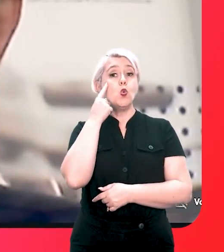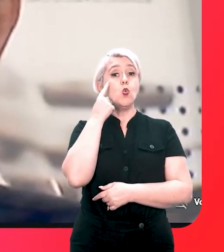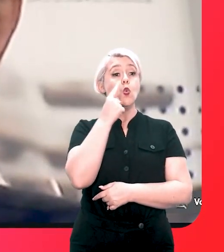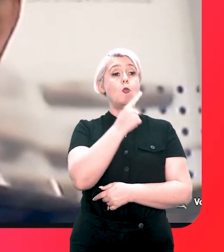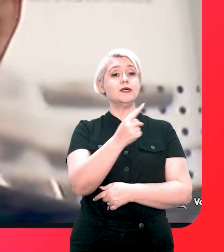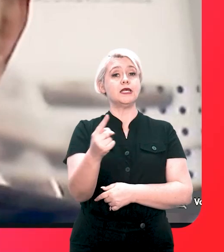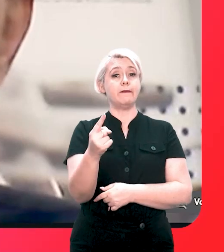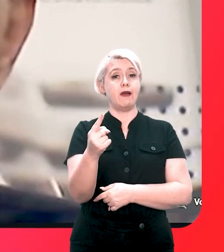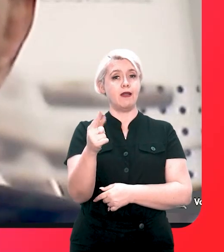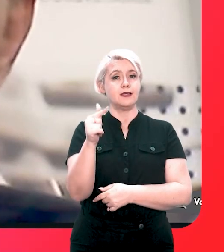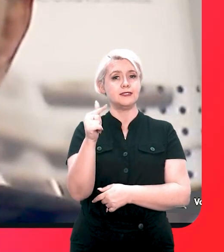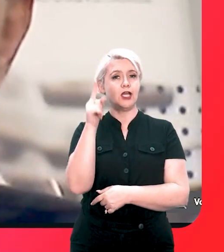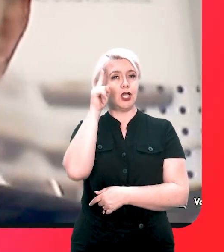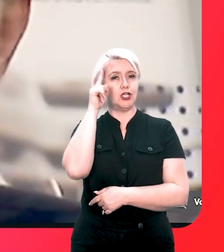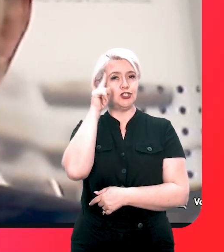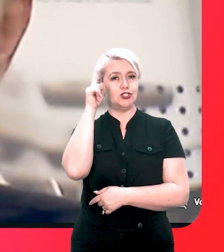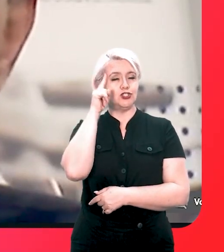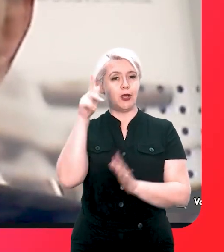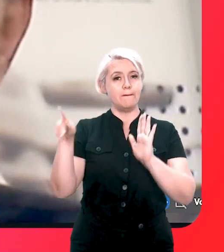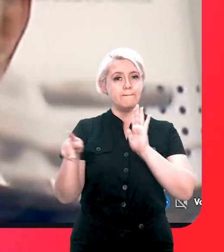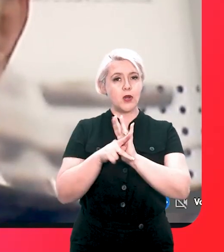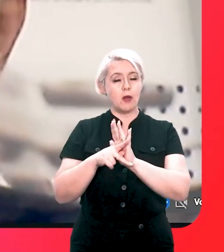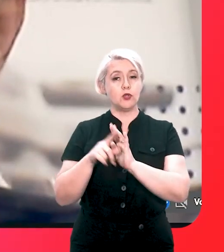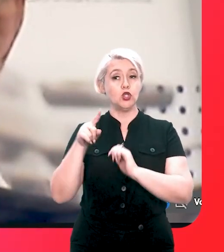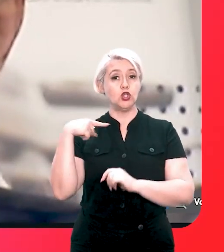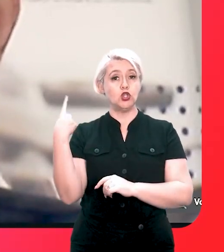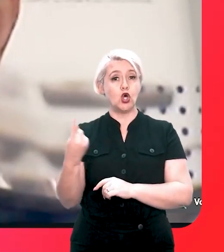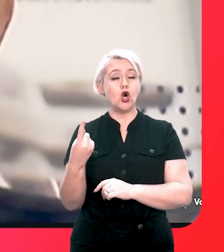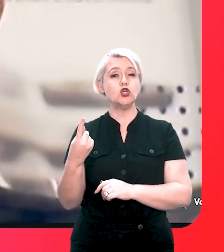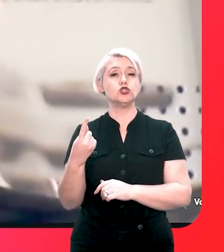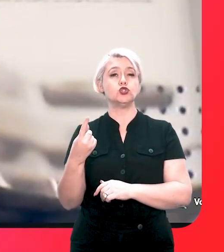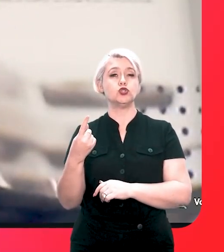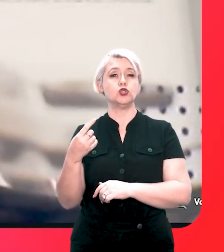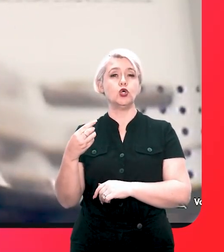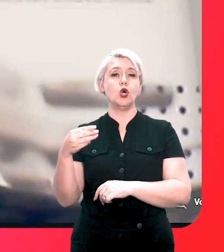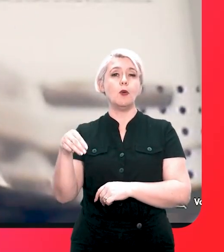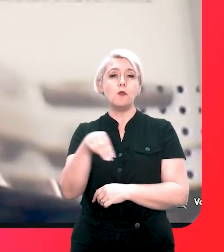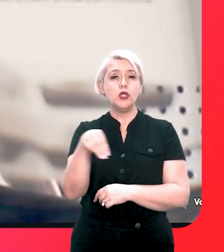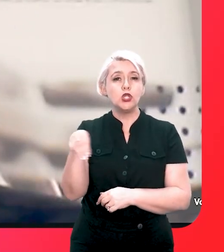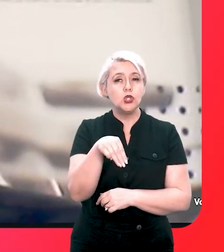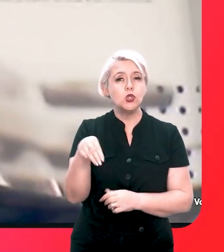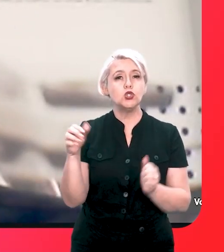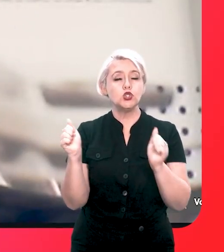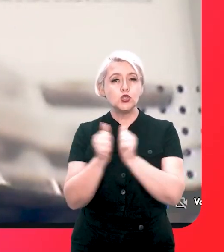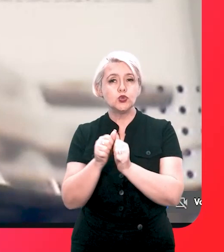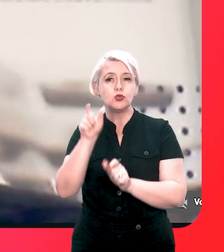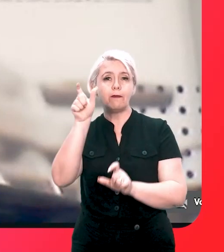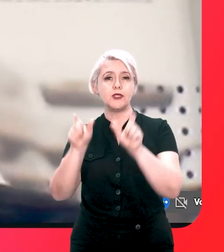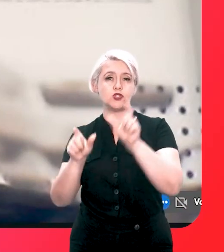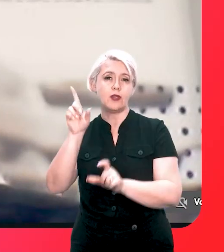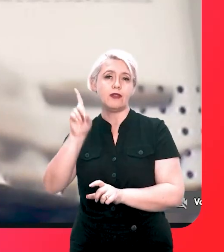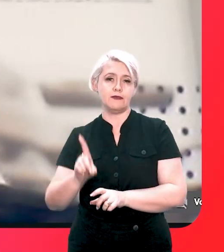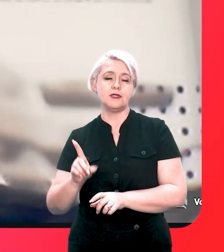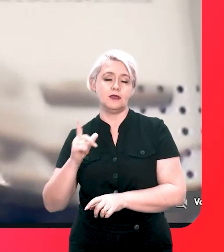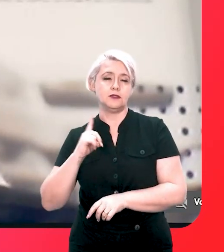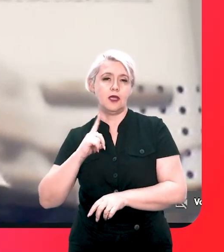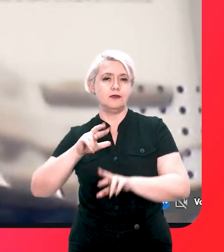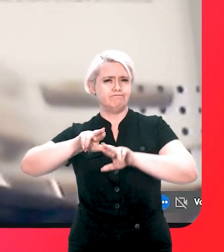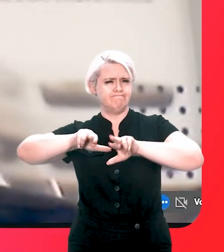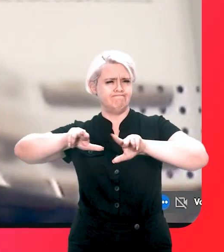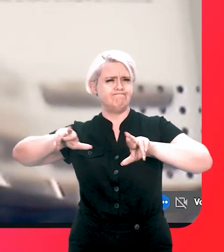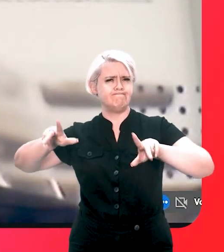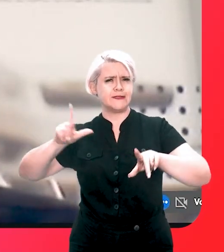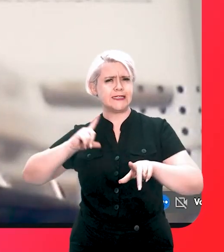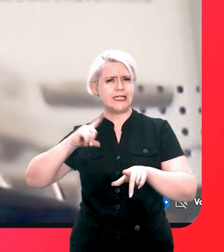7 dias, só os nossos monitores e as pessoas com deficiência. Você sabe que as deficiências, essas pessoas